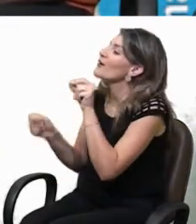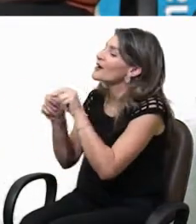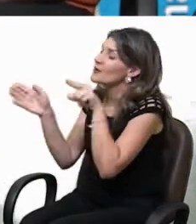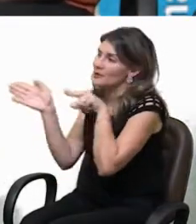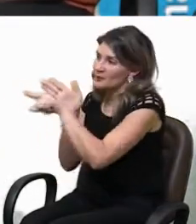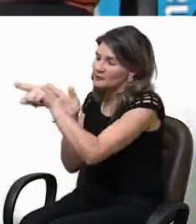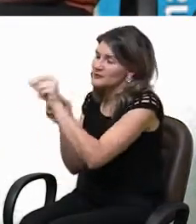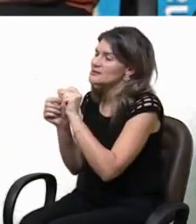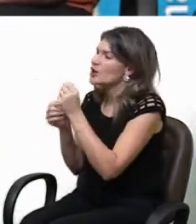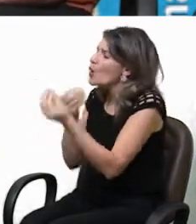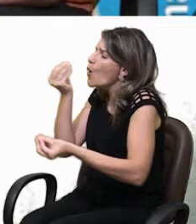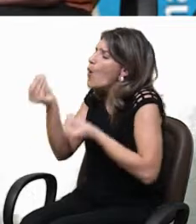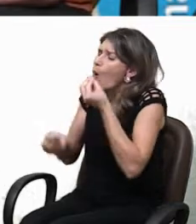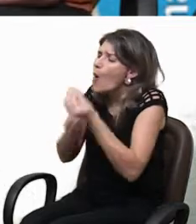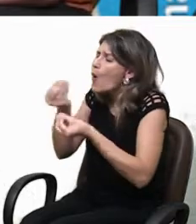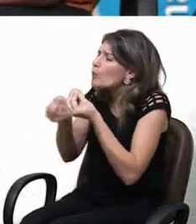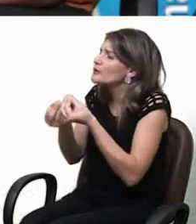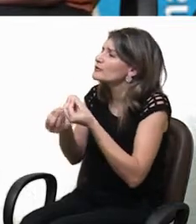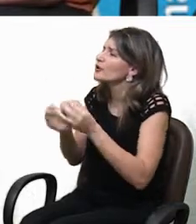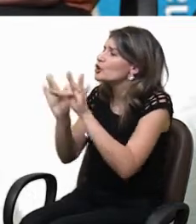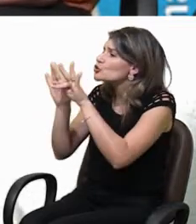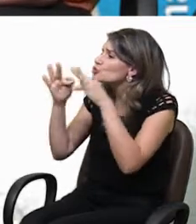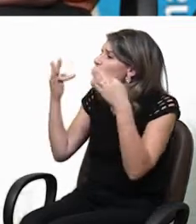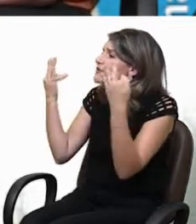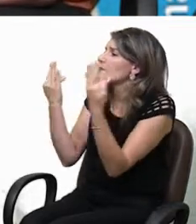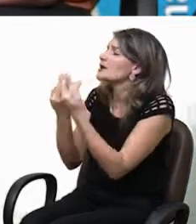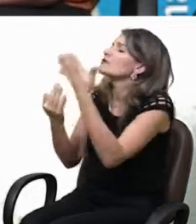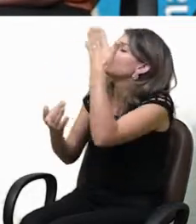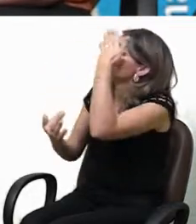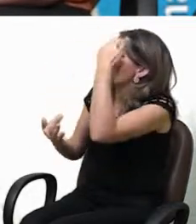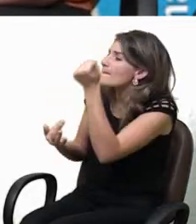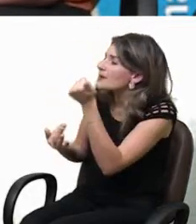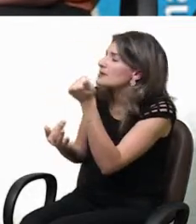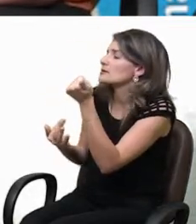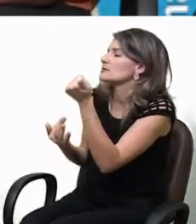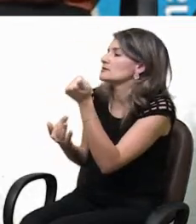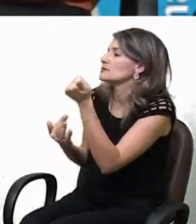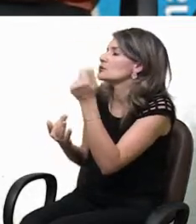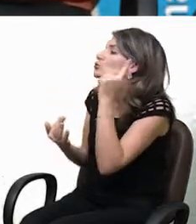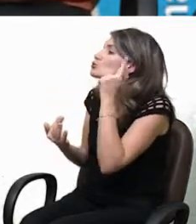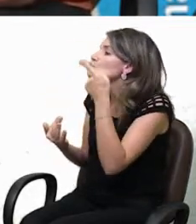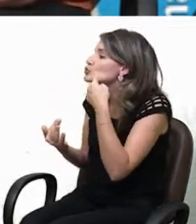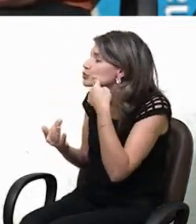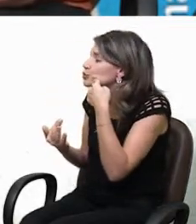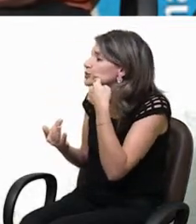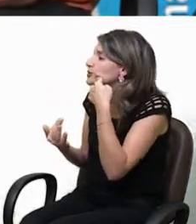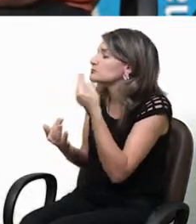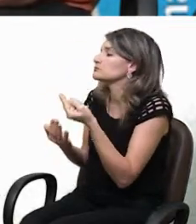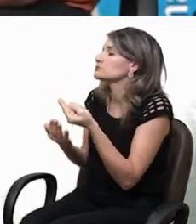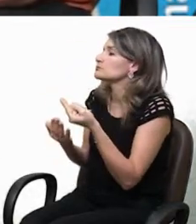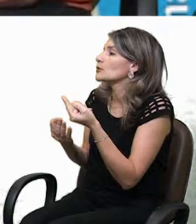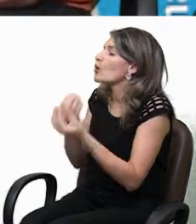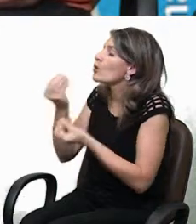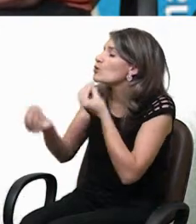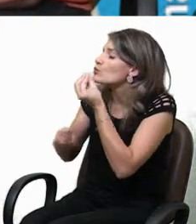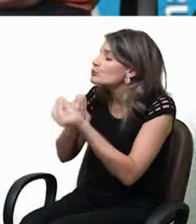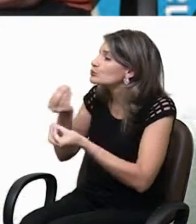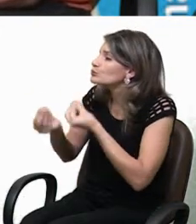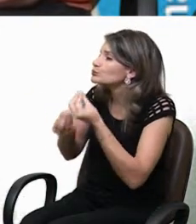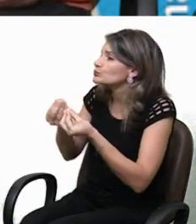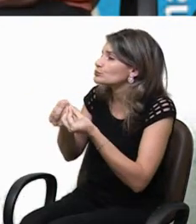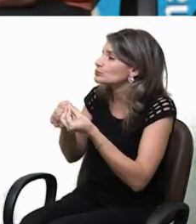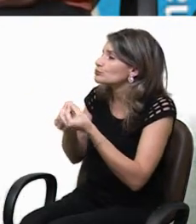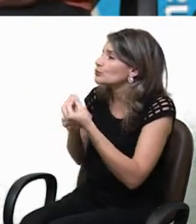Camila, fala pra gente então um pouquinho sobre como que foi que a sua família descobriu